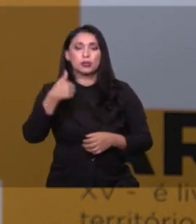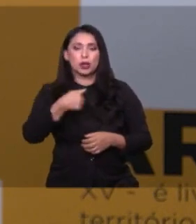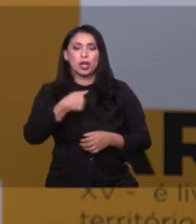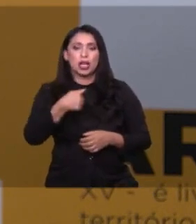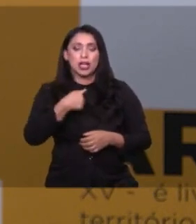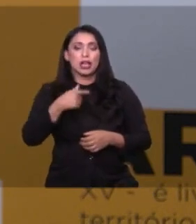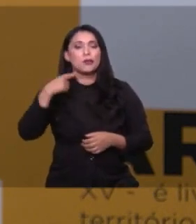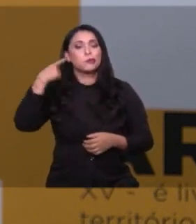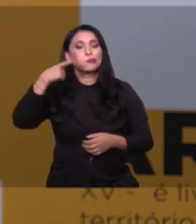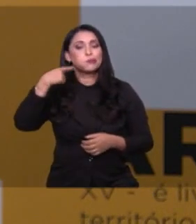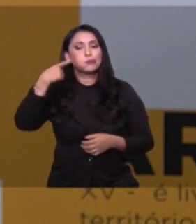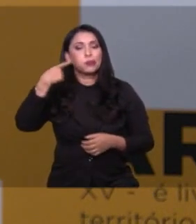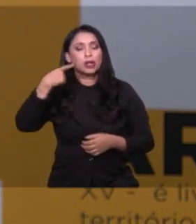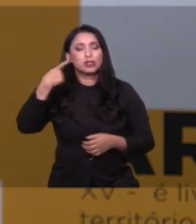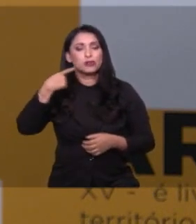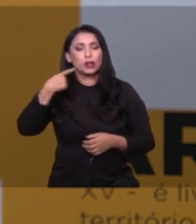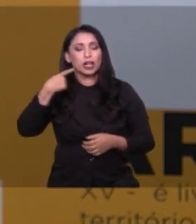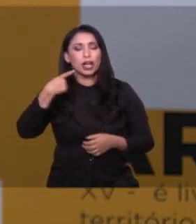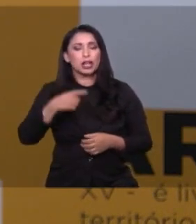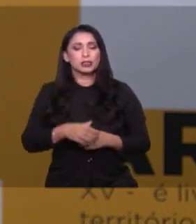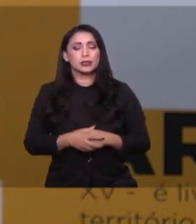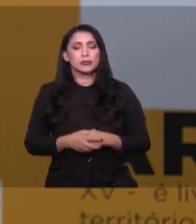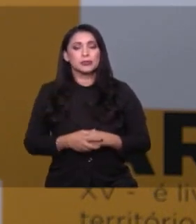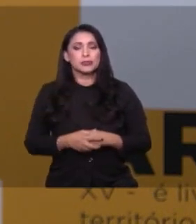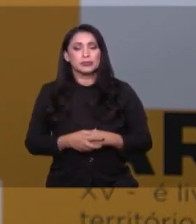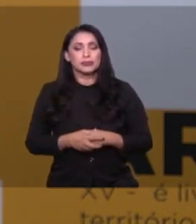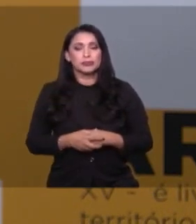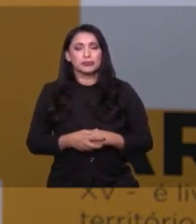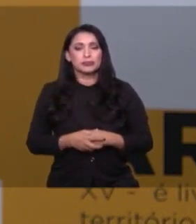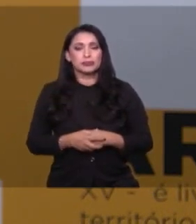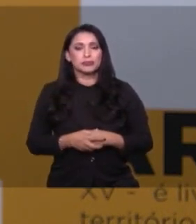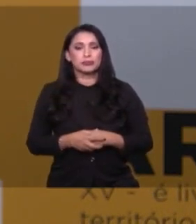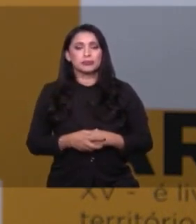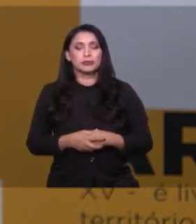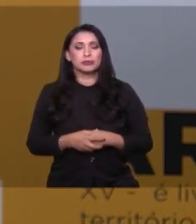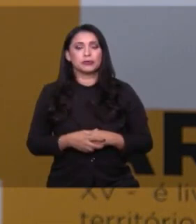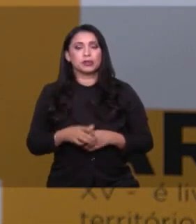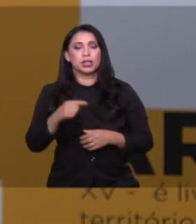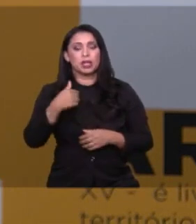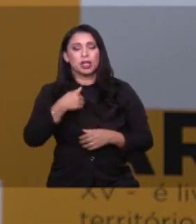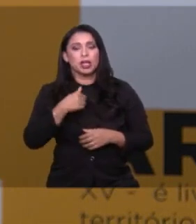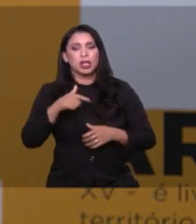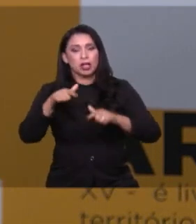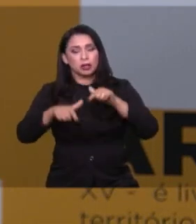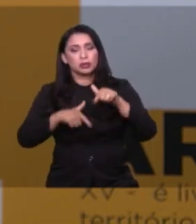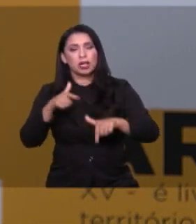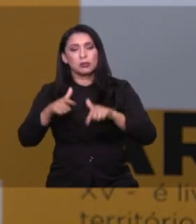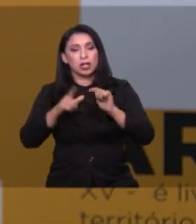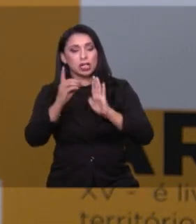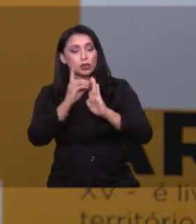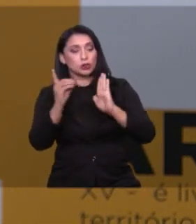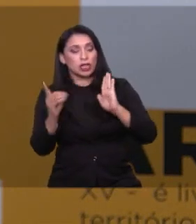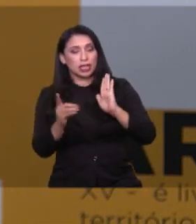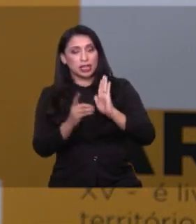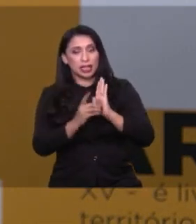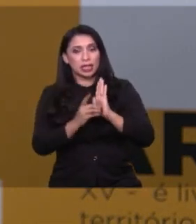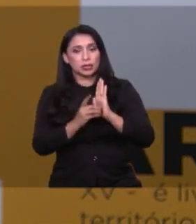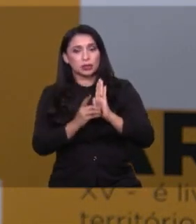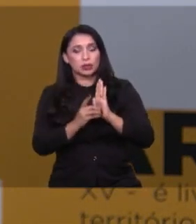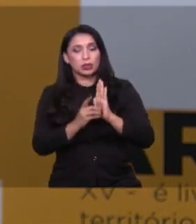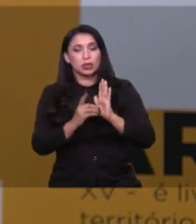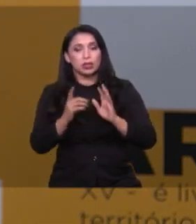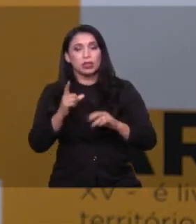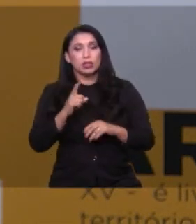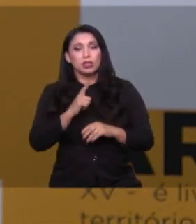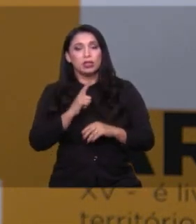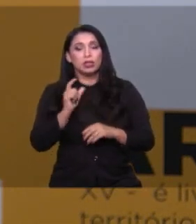das advogadas que eu atuei em favor de um decreto que, na verdade, é um